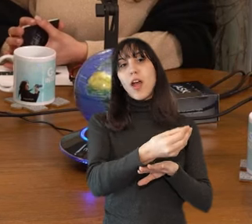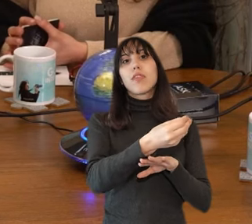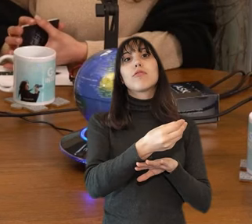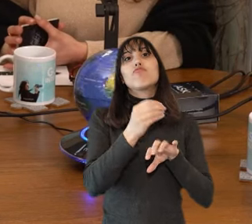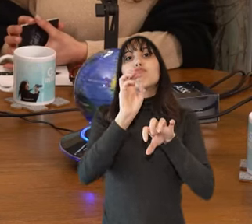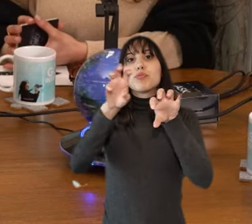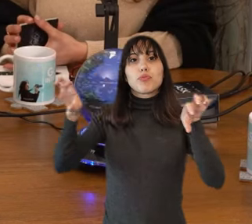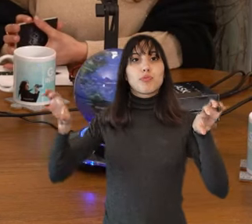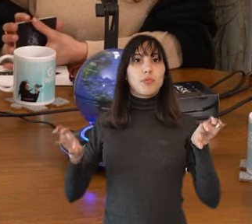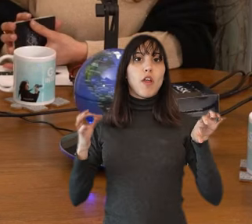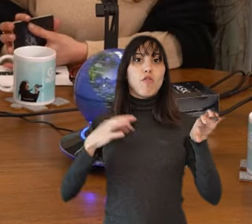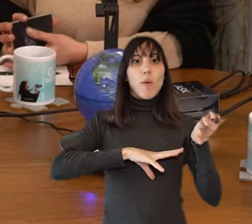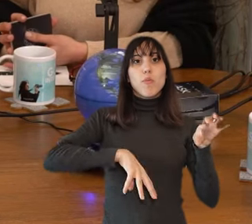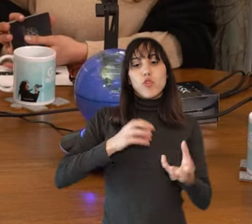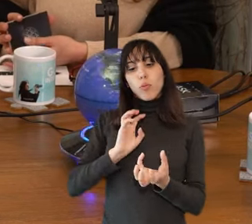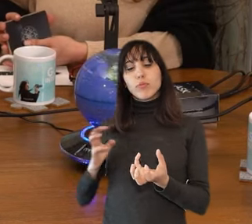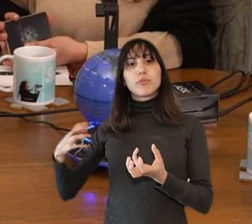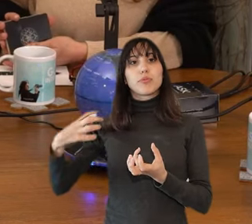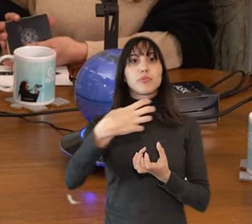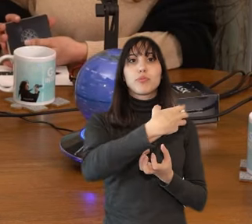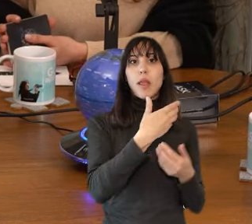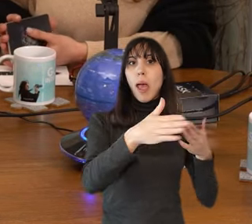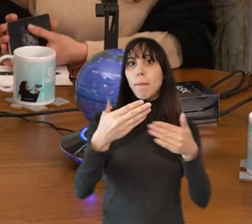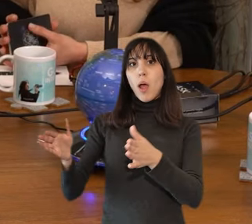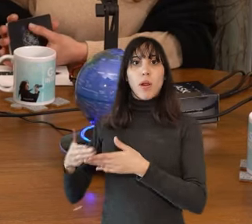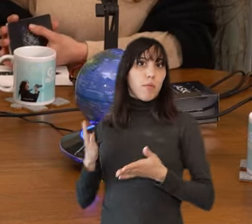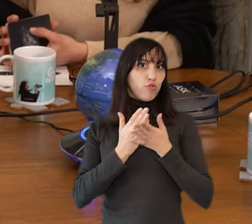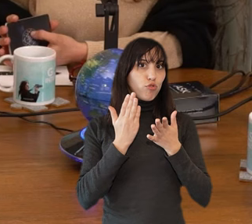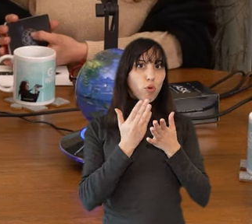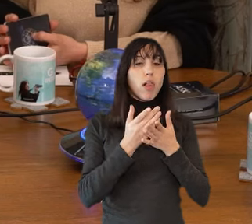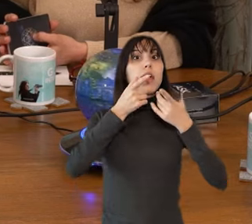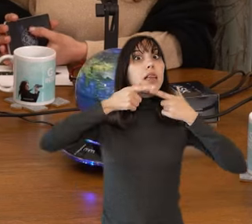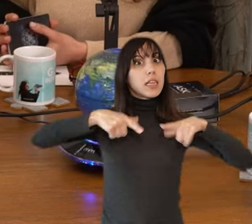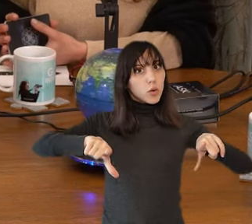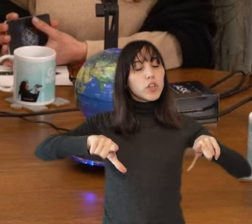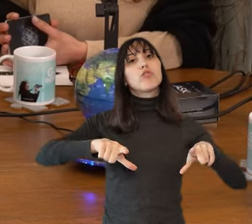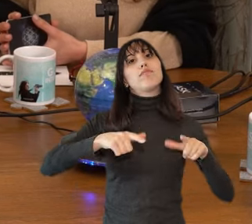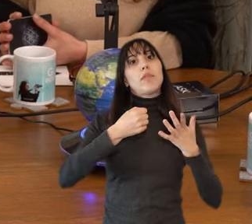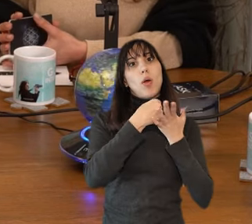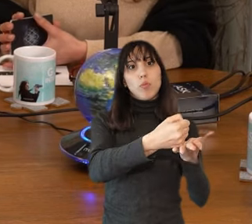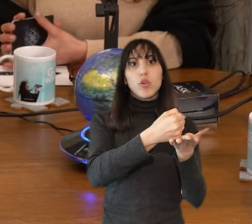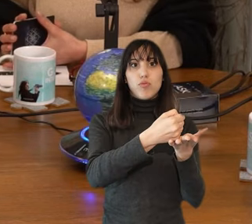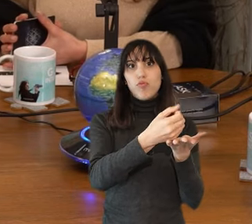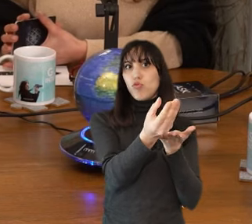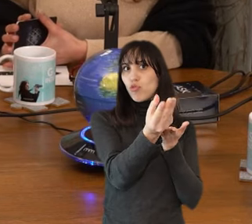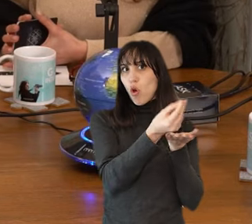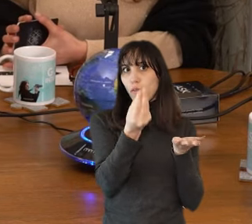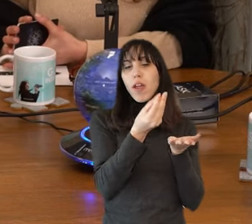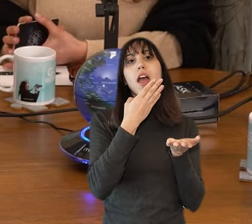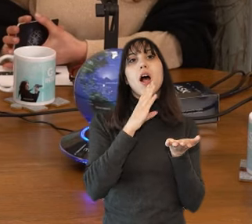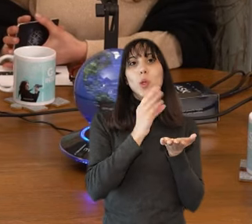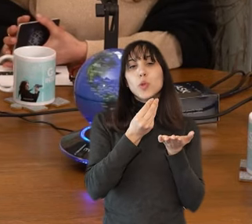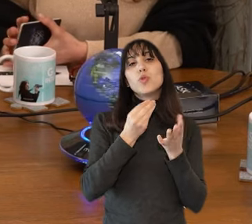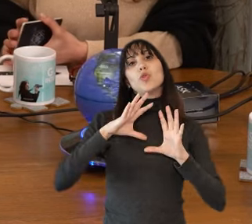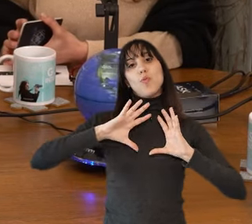pouco por todo o mundo não é em em línguas que apoiam a a jovens e e alunos um